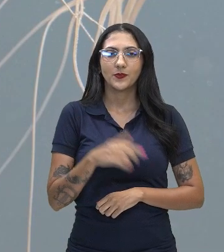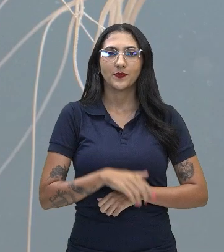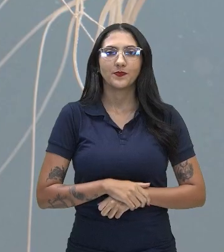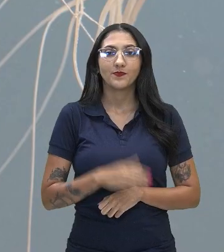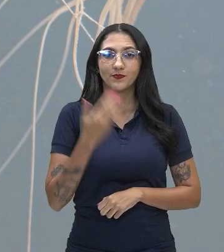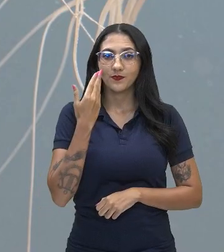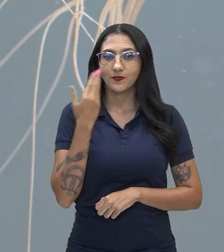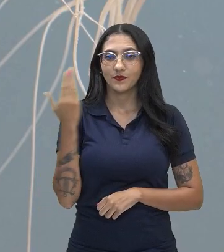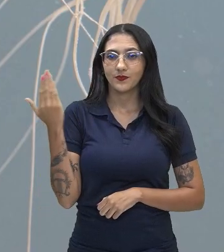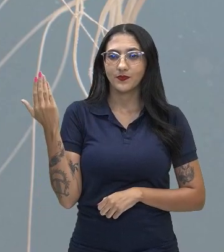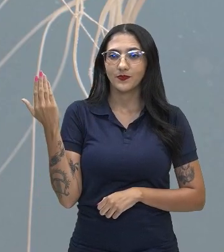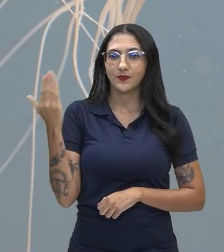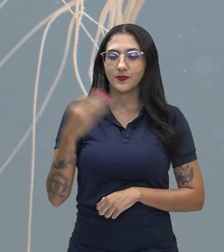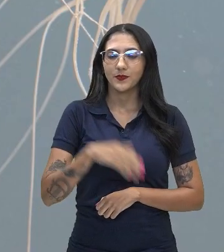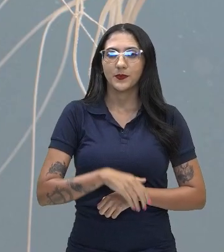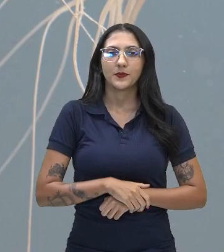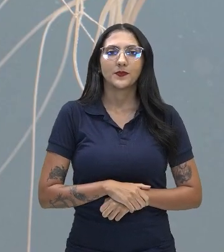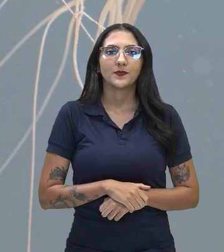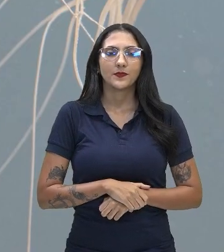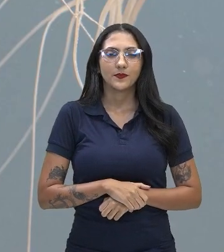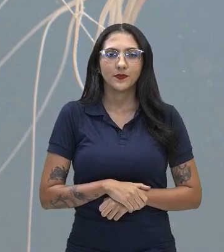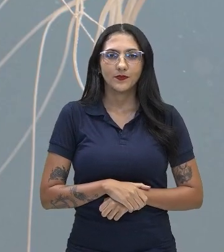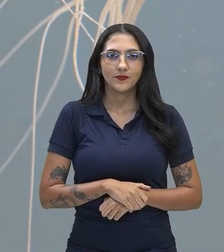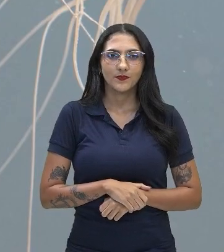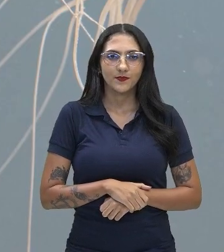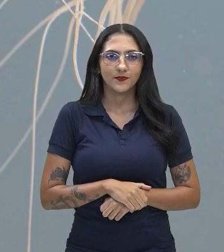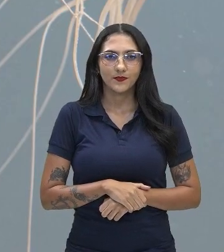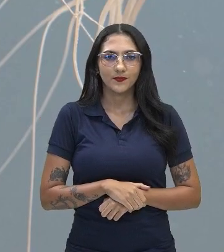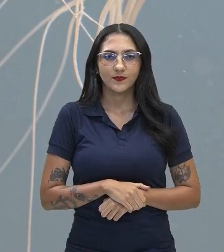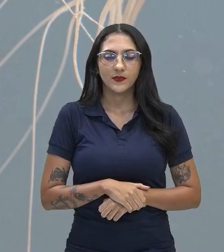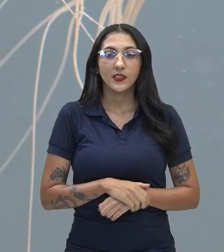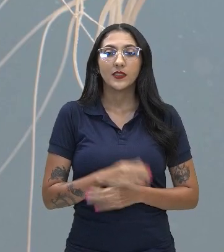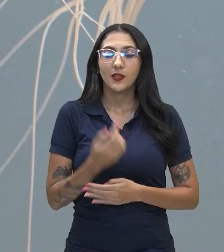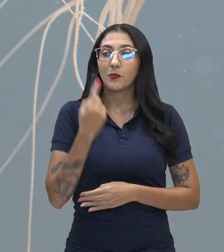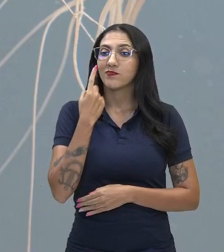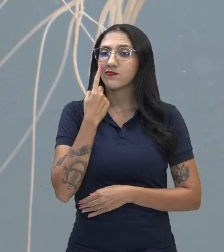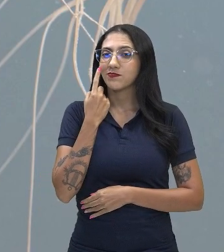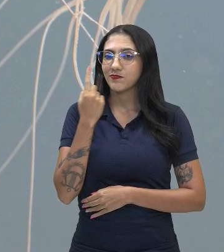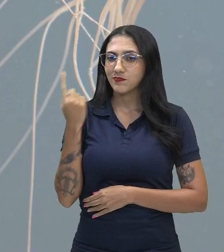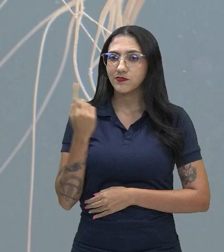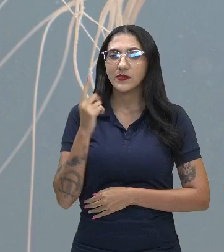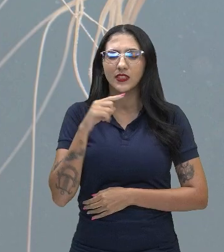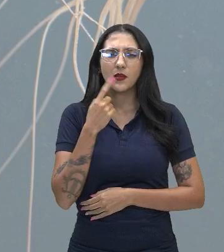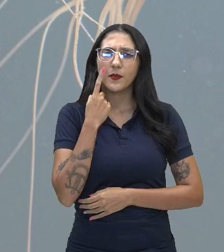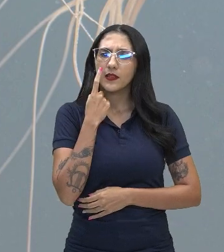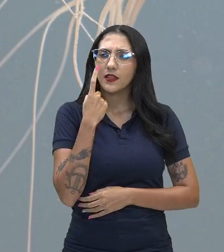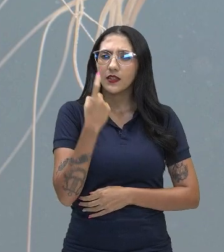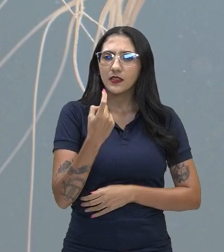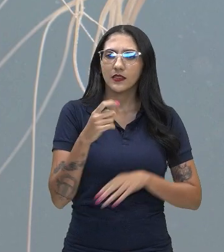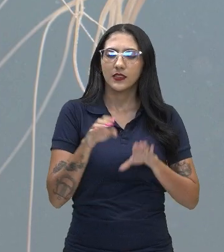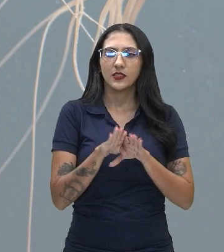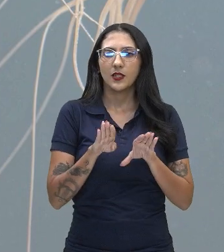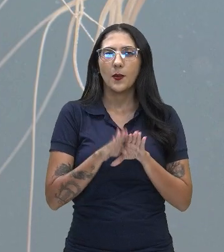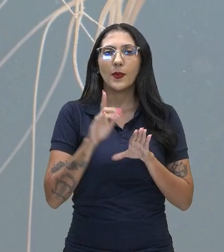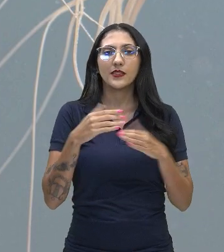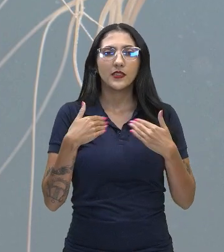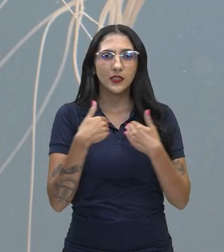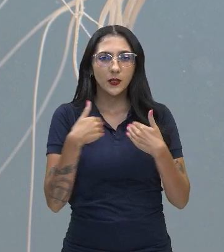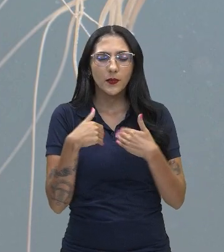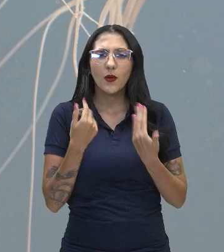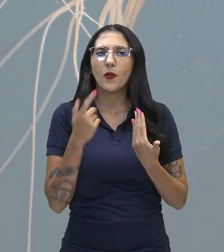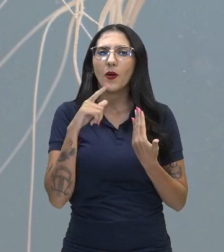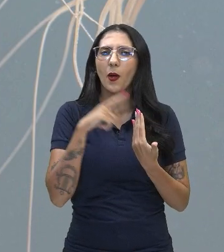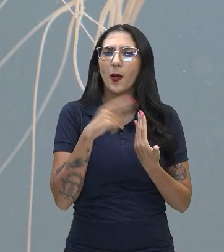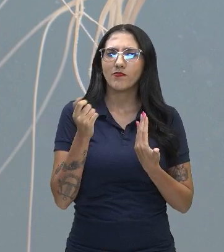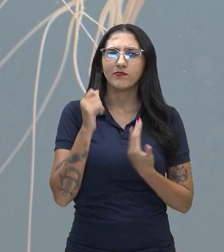Immortal Jellyfish, The Reverser. Esse aqui ele é bem interessante também, o superpoder dele,